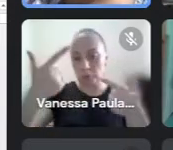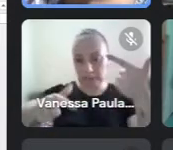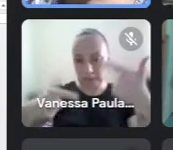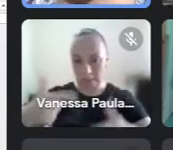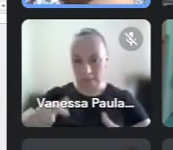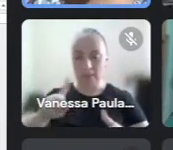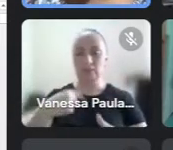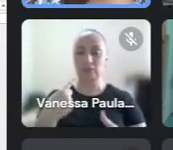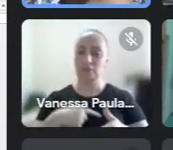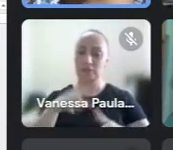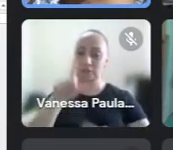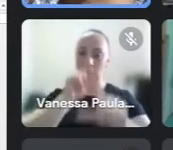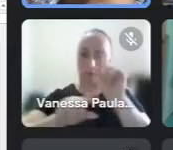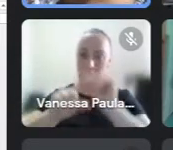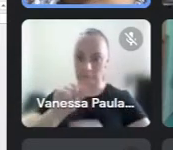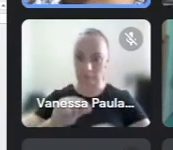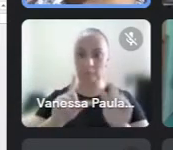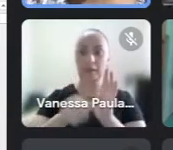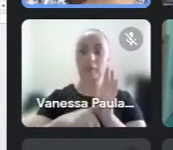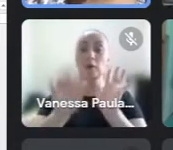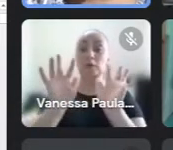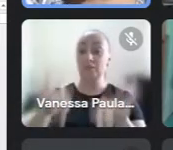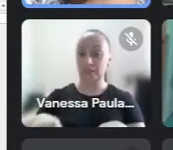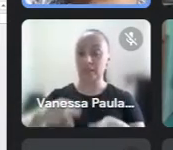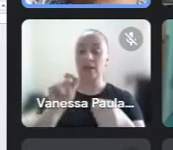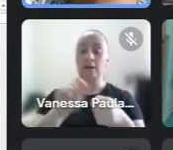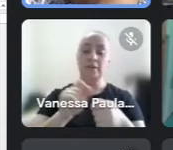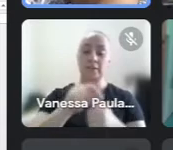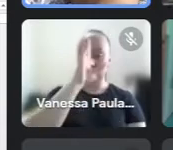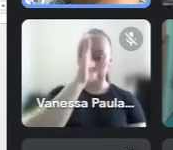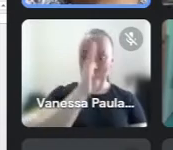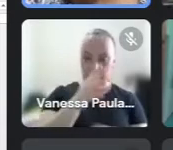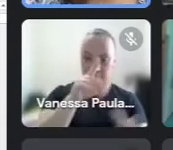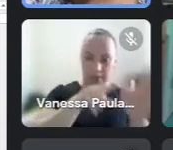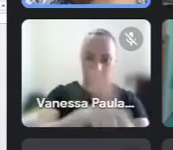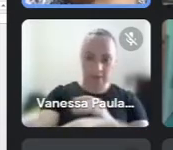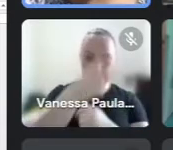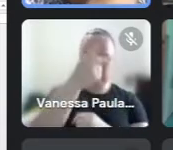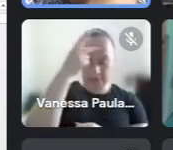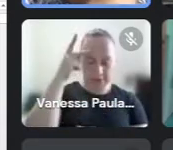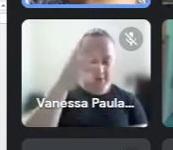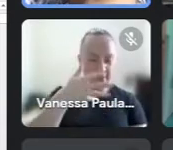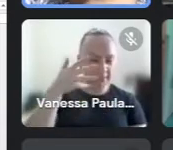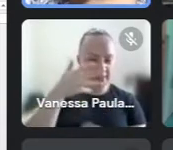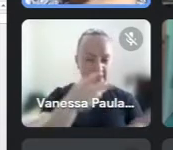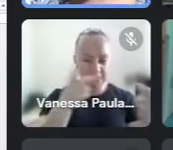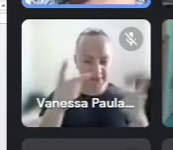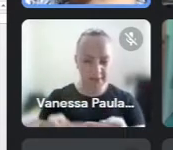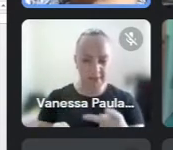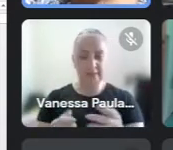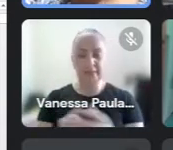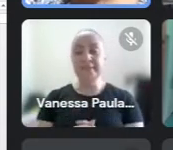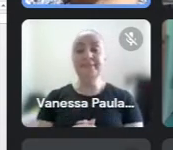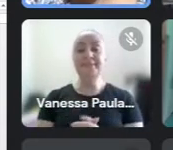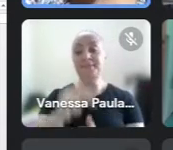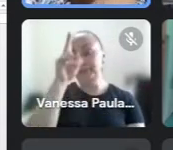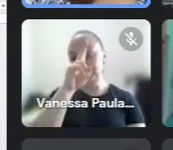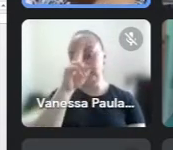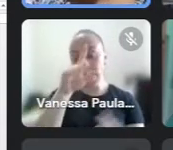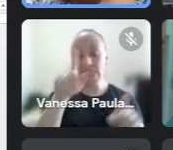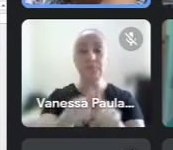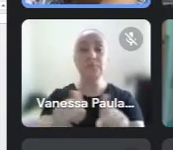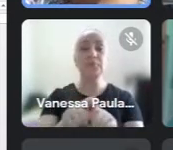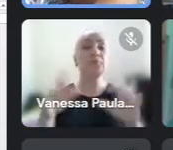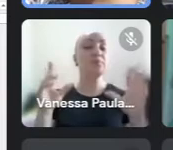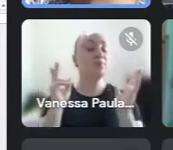seleção e no final a gente faz a pergunta para o nosso convidado, tá? Lembrando também que todas as